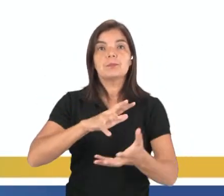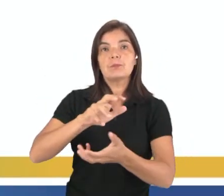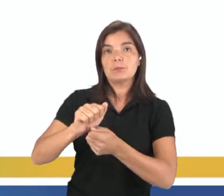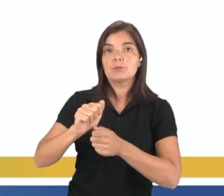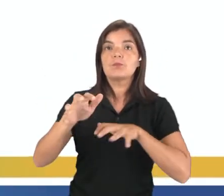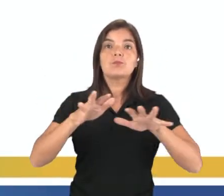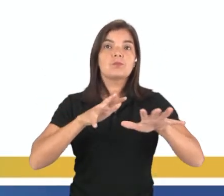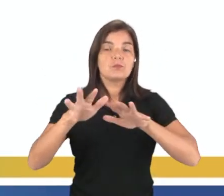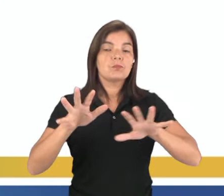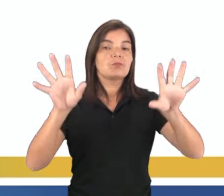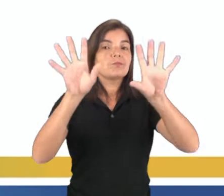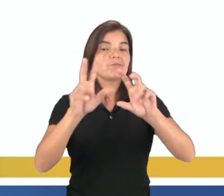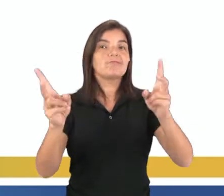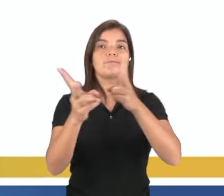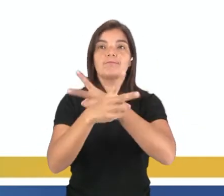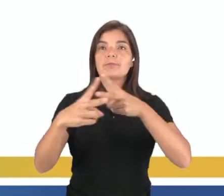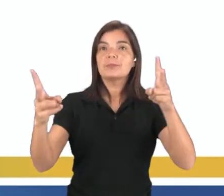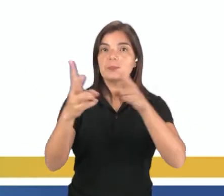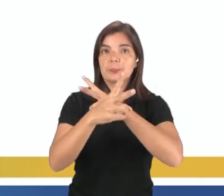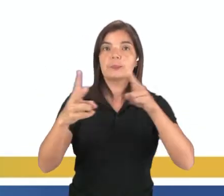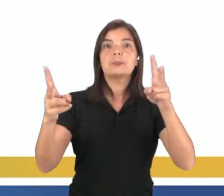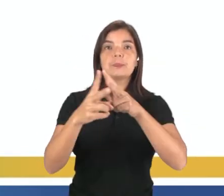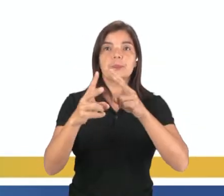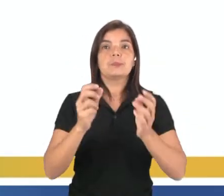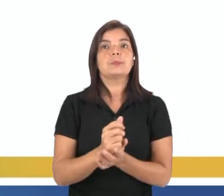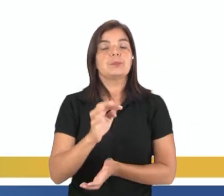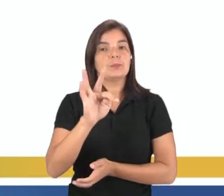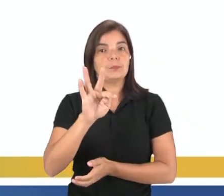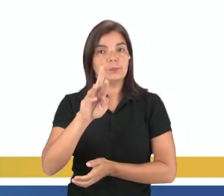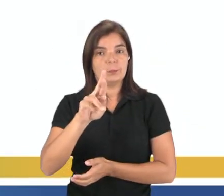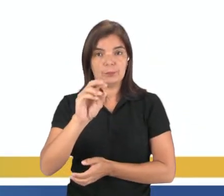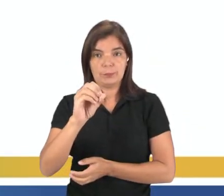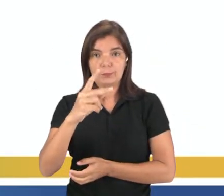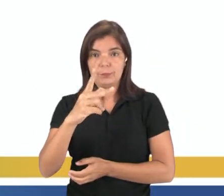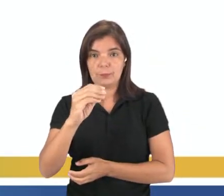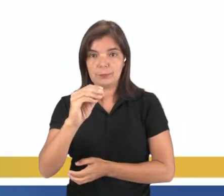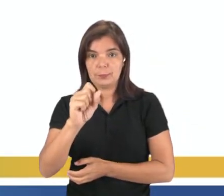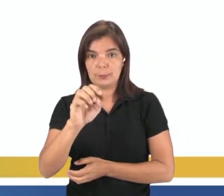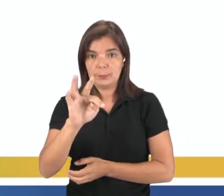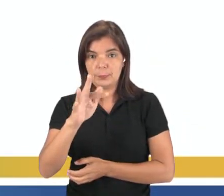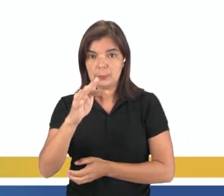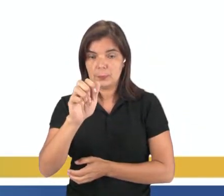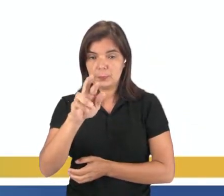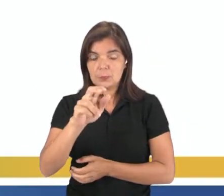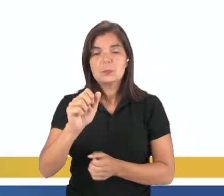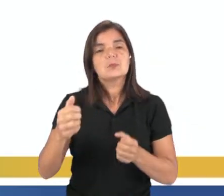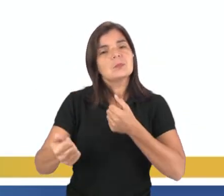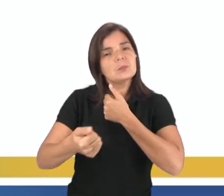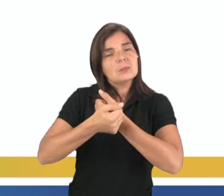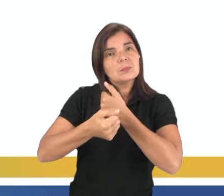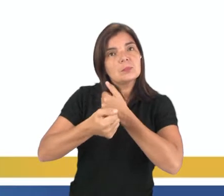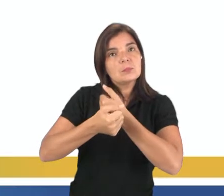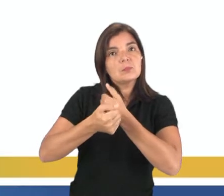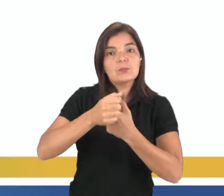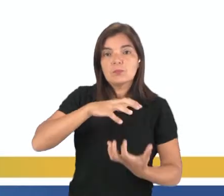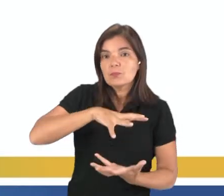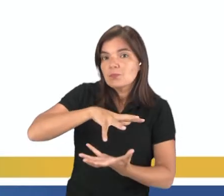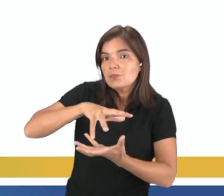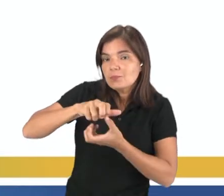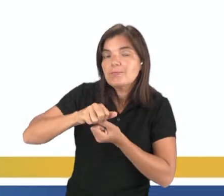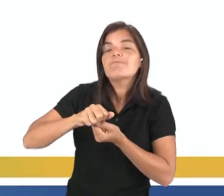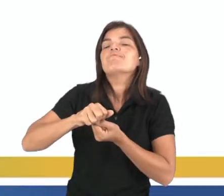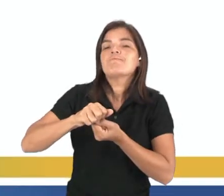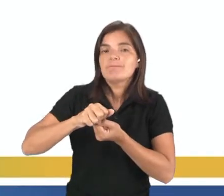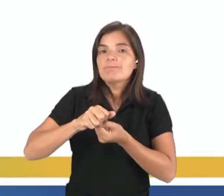a movimentação de massas de ar pela troposfera, que é a camada mais próxima, né, da atmosfera que nós temos contato. É